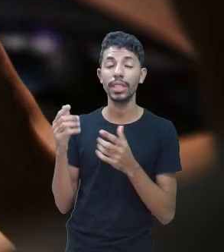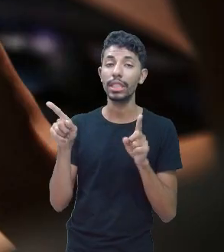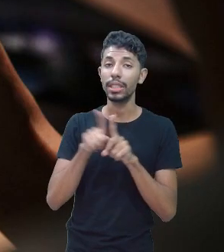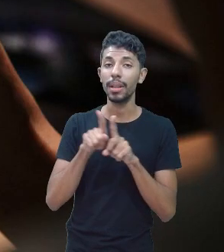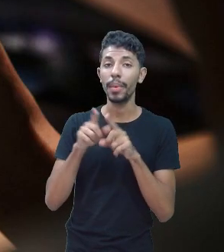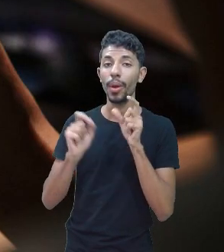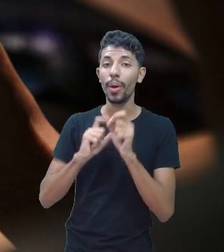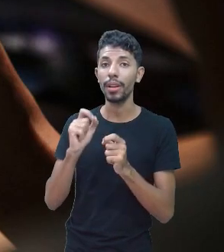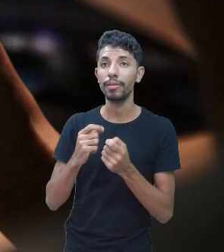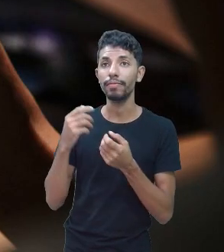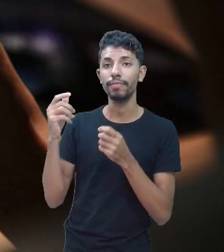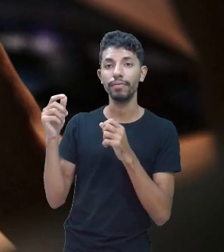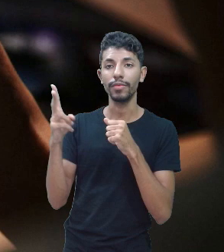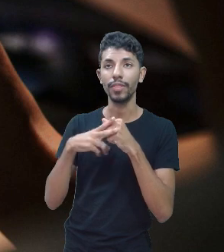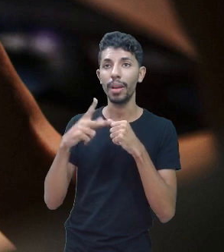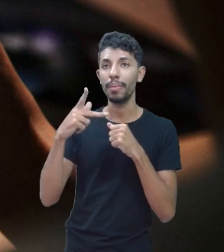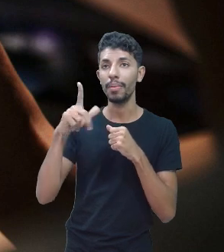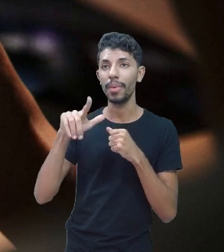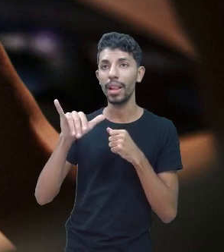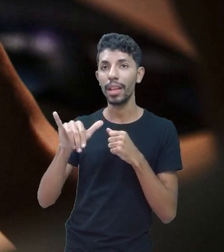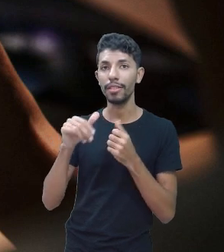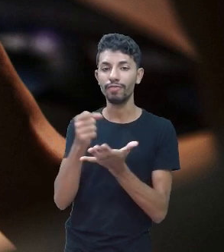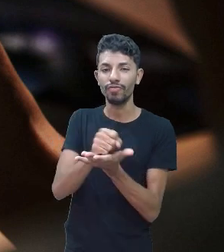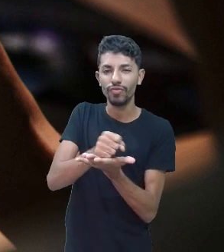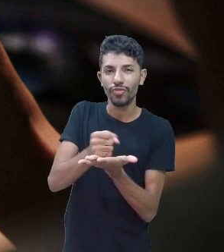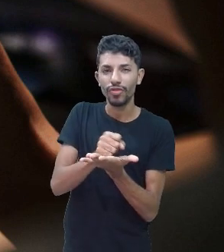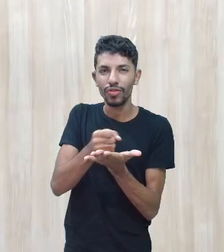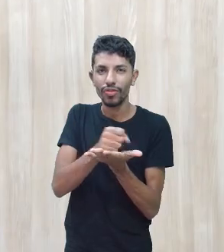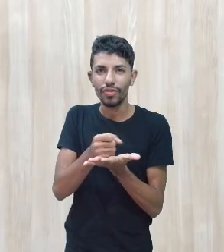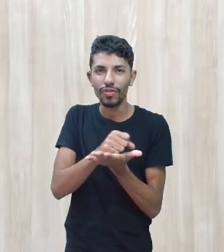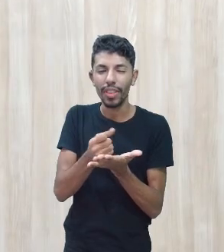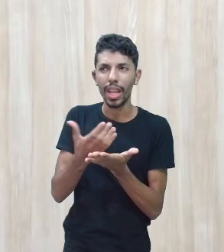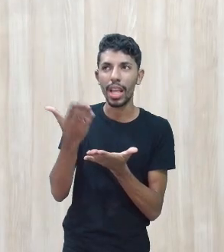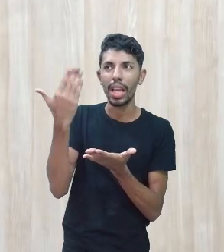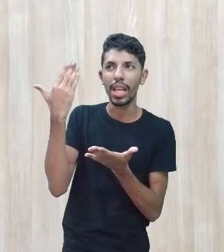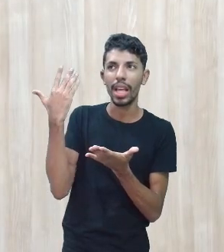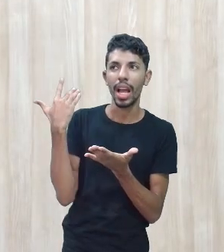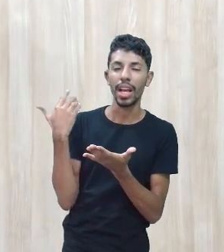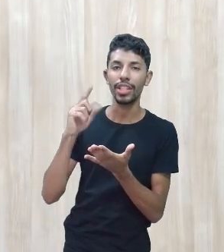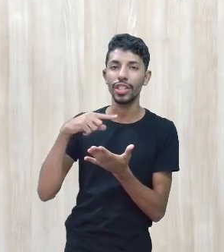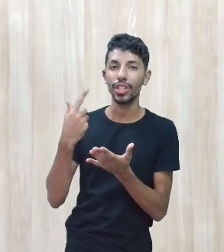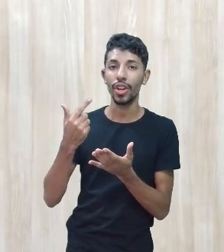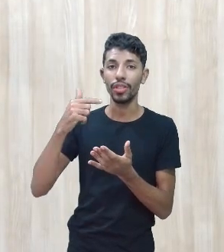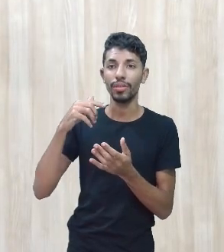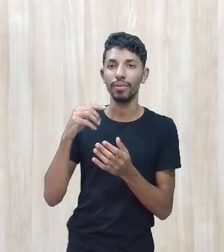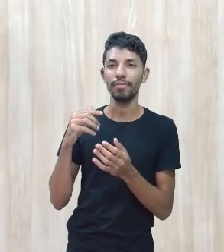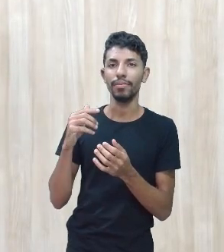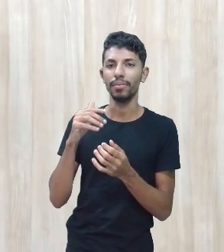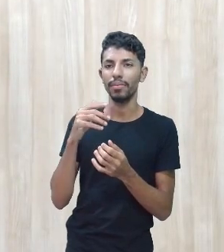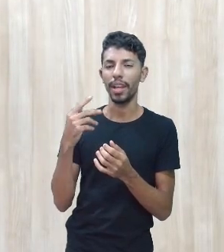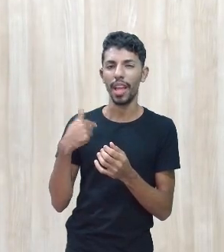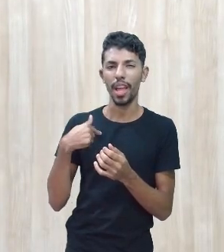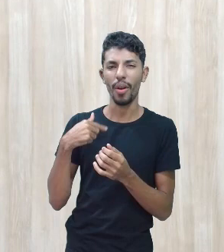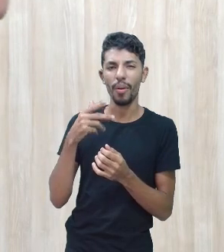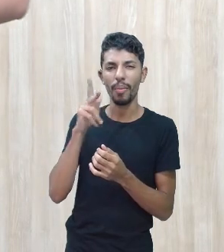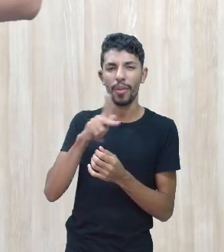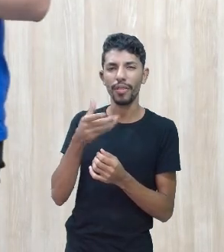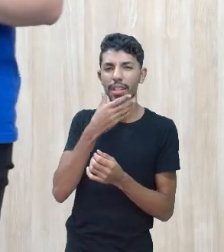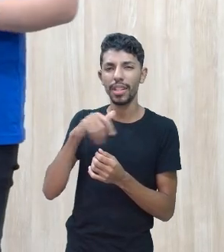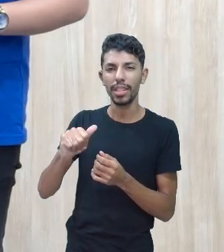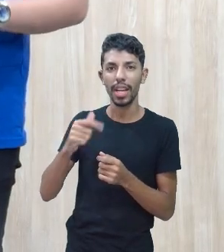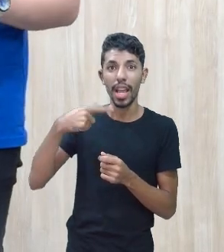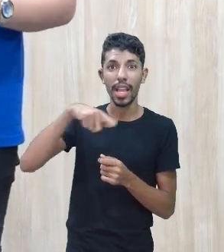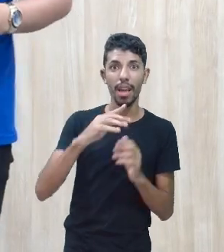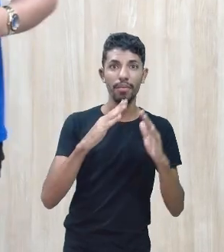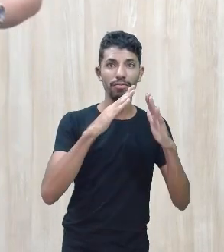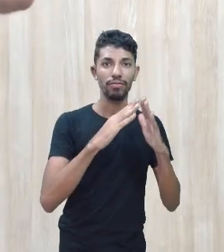video game, que é algo que no tempo meio do professor André a gente ia para as casas que tinha videogame, né? Usava fichinha. Hoje, ó,